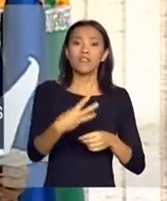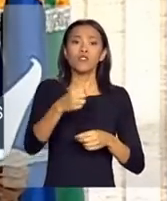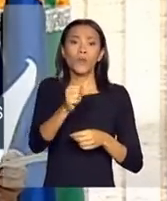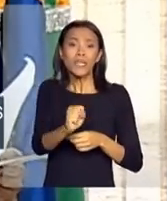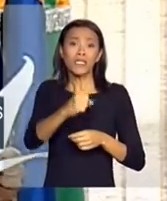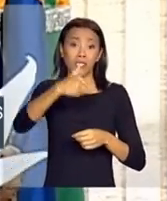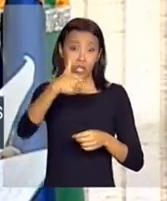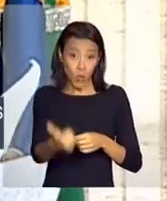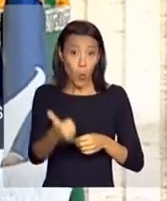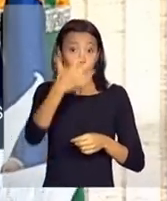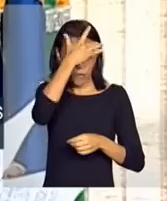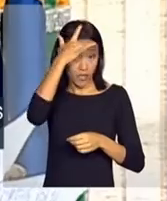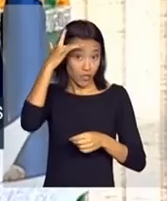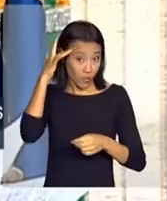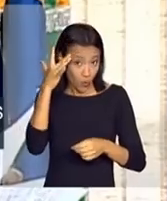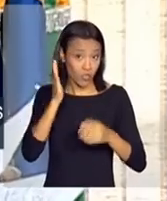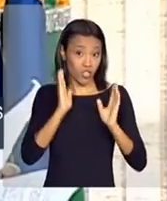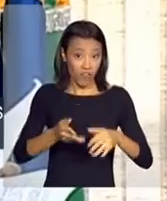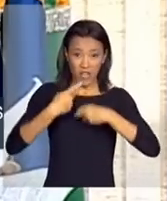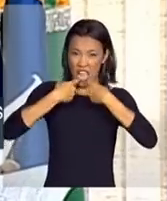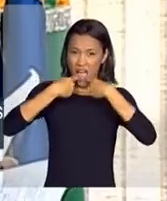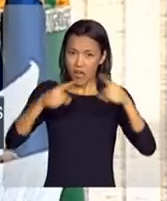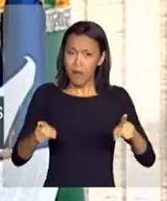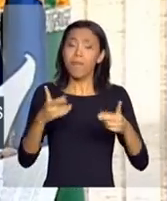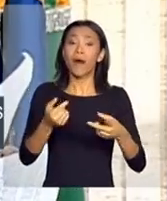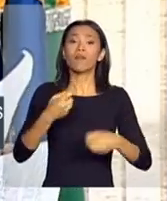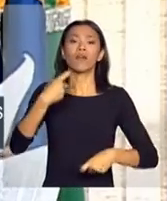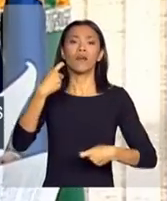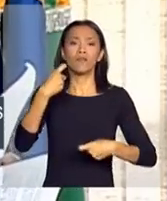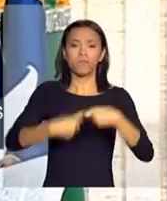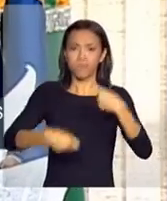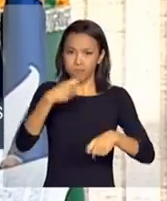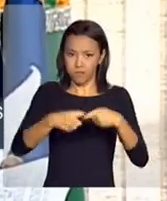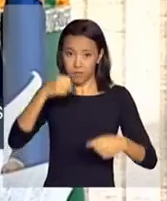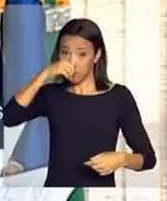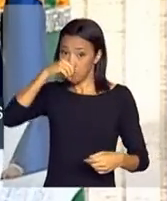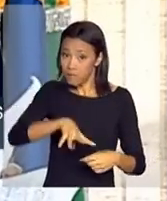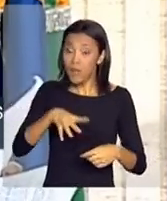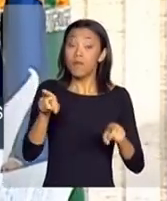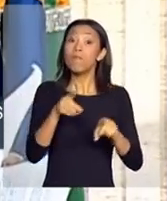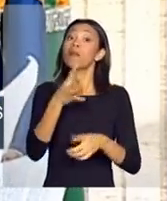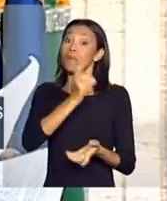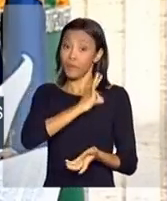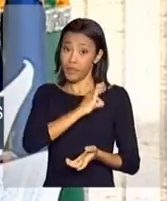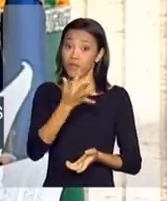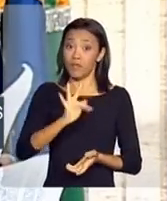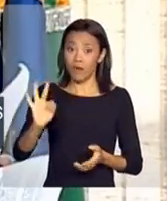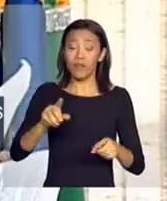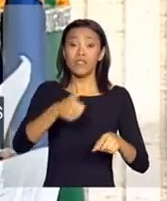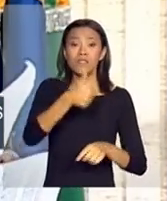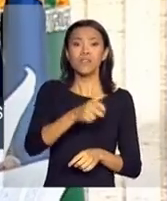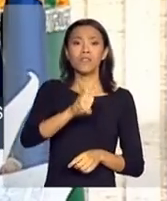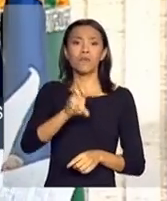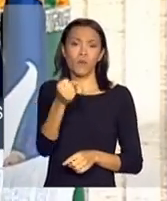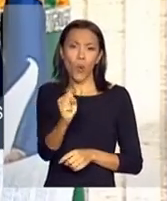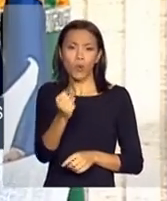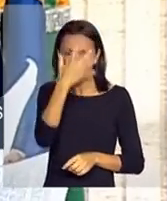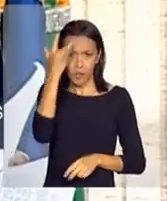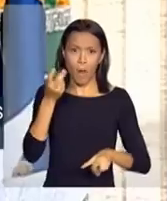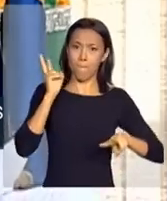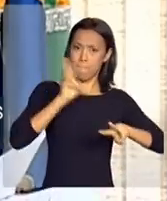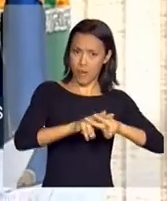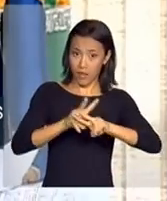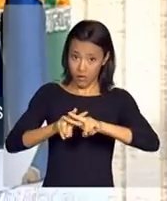indiciados por tráfico internacional de pessoas para exploração sexual pela polícia federal e 158 presos